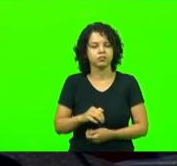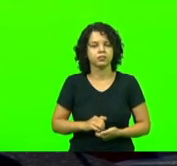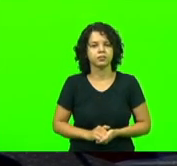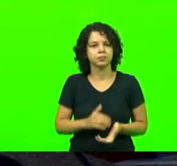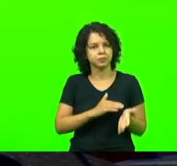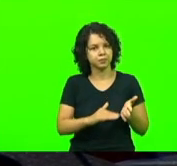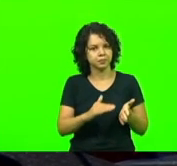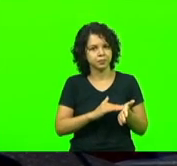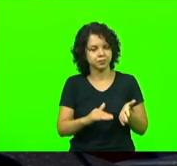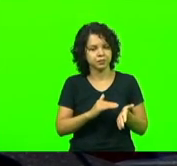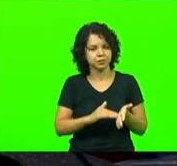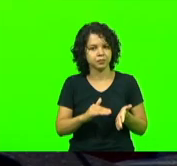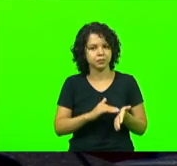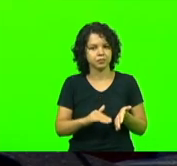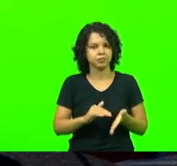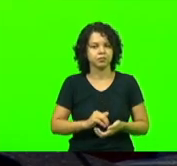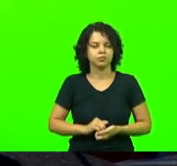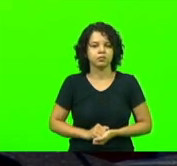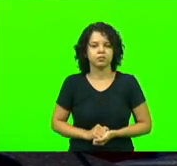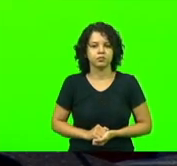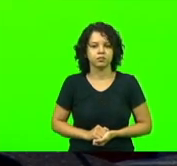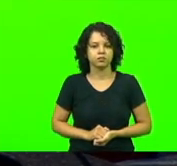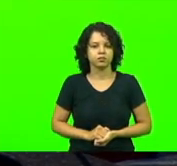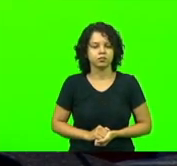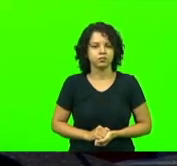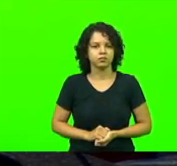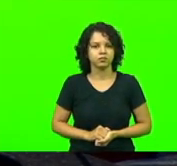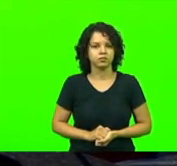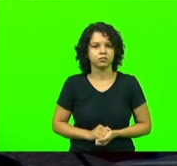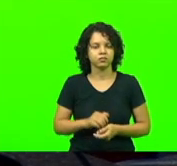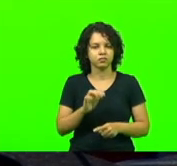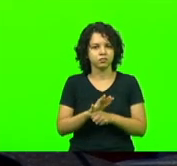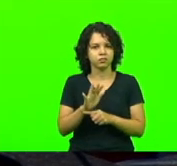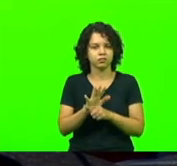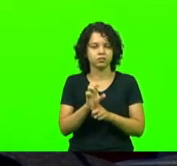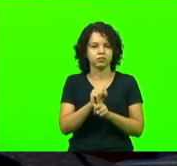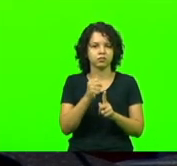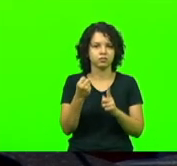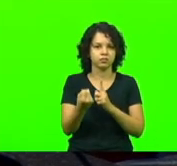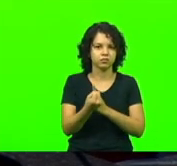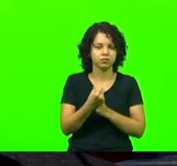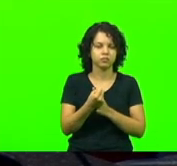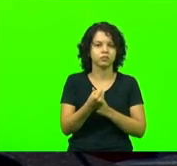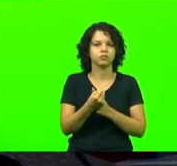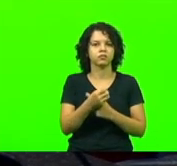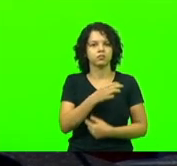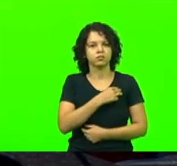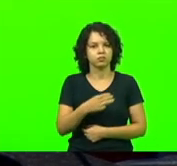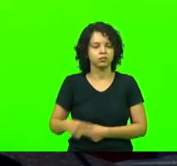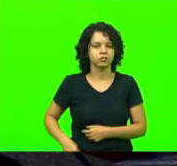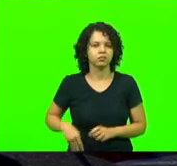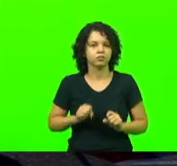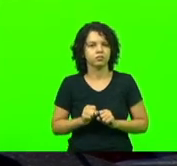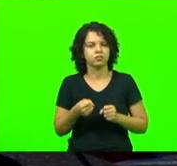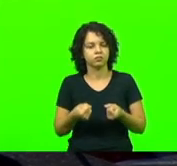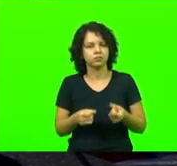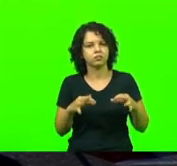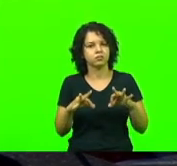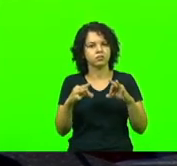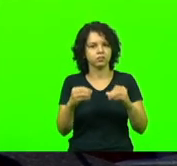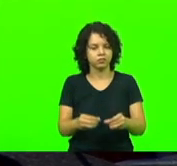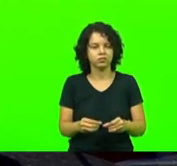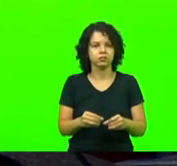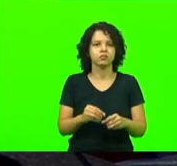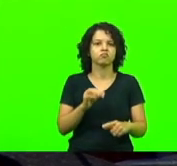Secretaria da Assistência Social, né, do Ministério da Defesa. Todos se colocaram